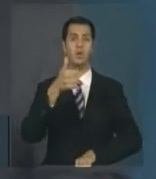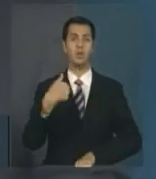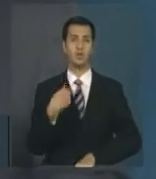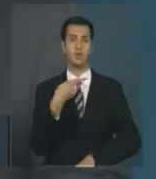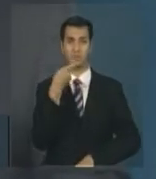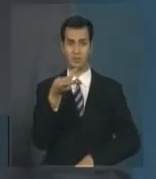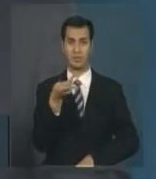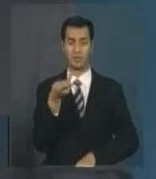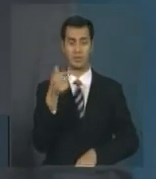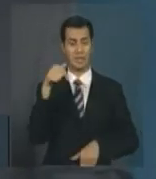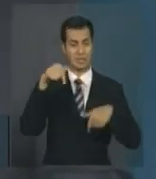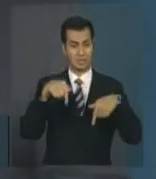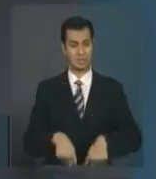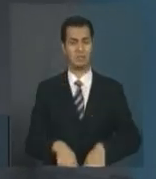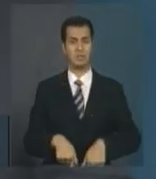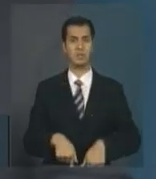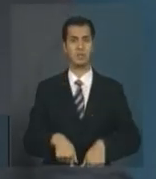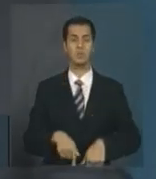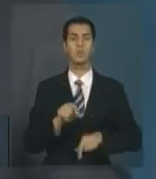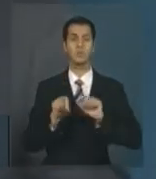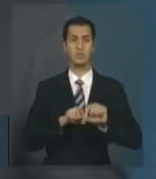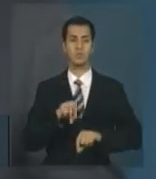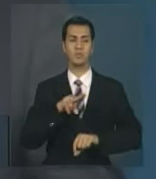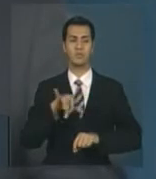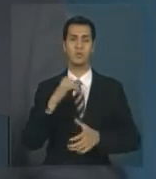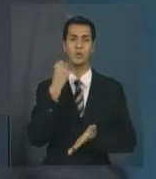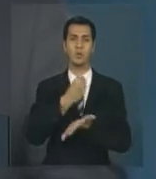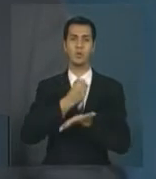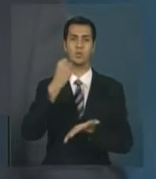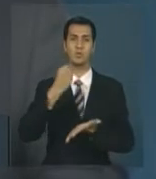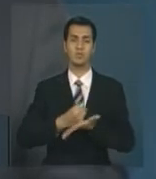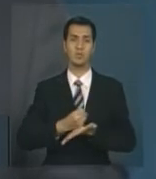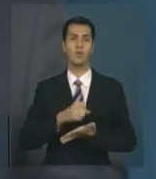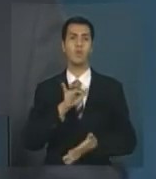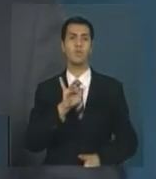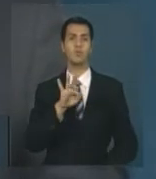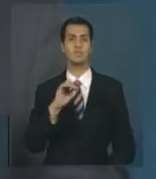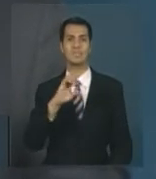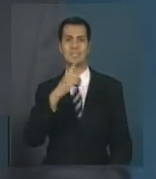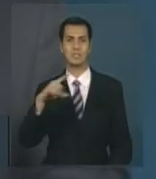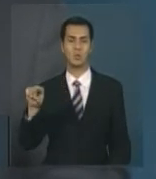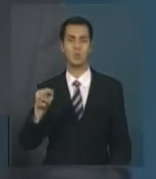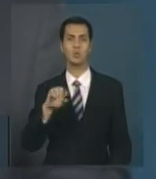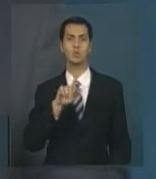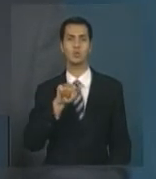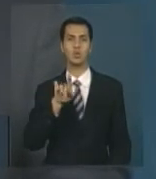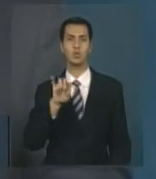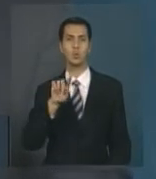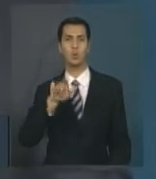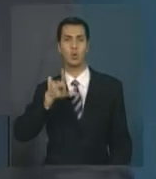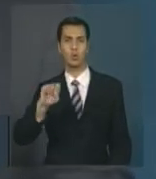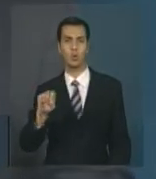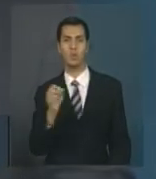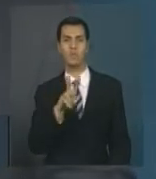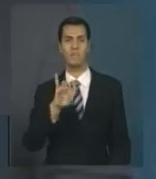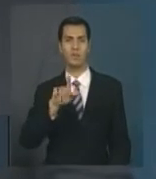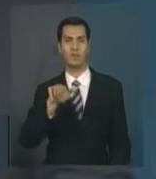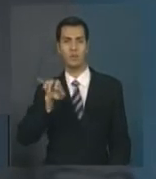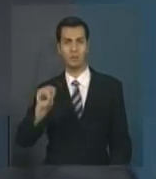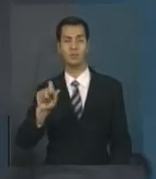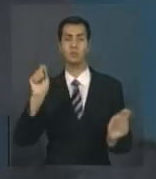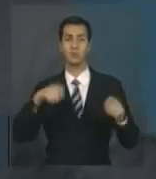aqui no início do ano que iria contratar a Fundação Getúlio Vargas para que a gente pudesse ter ela ao nosso lado,